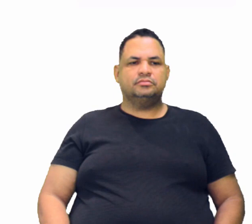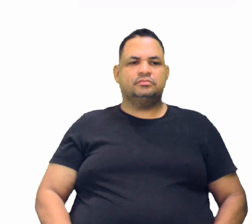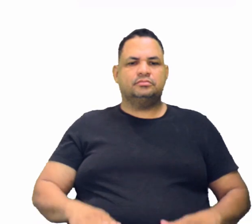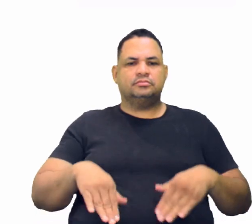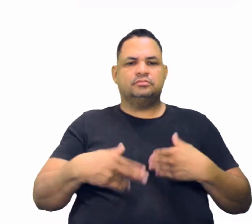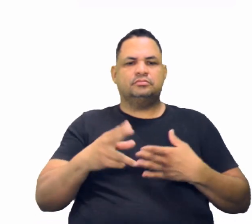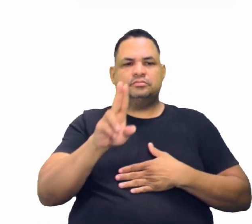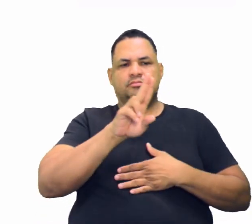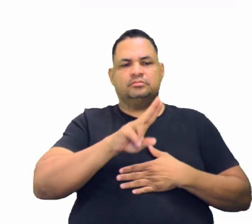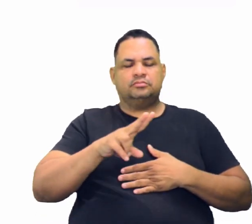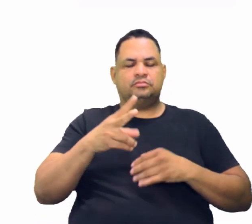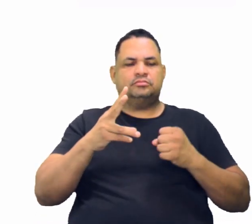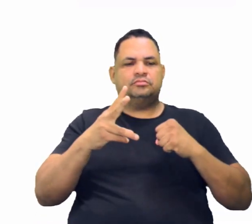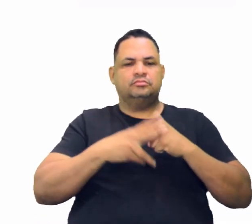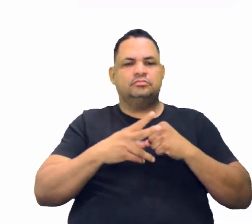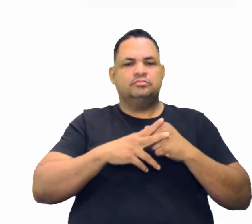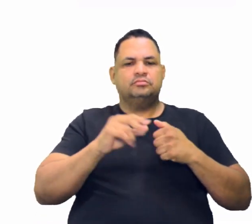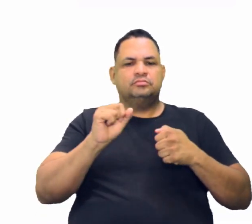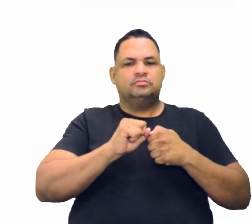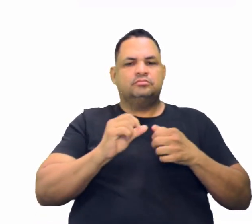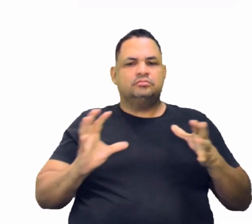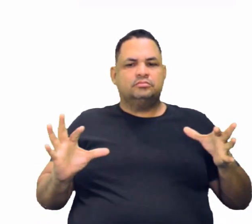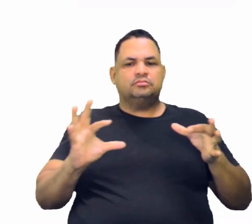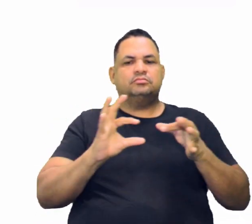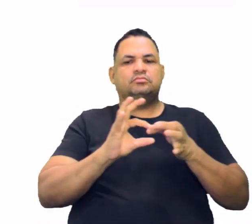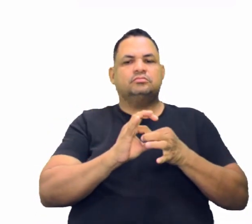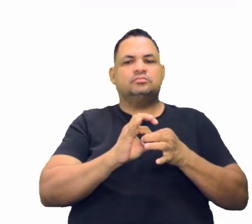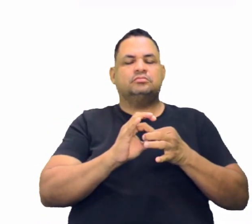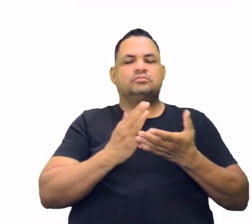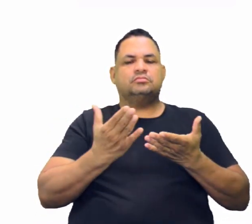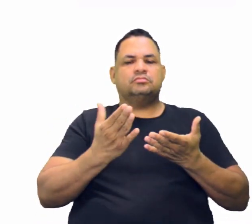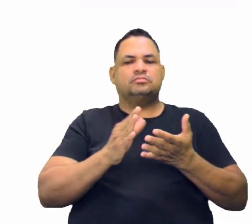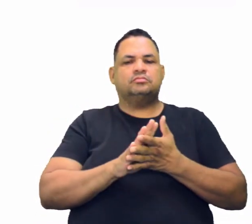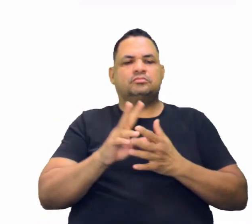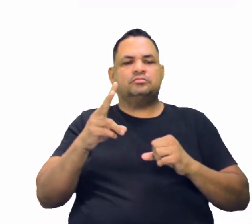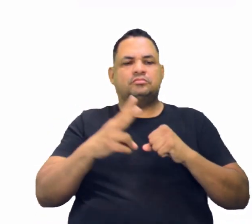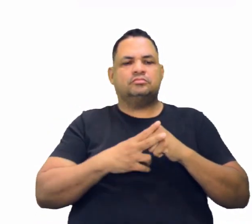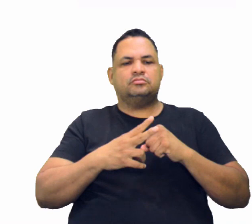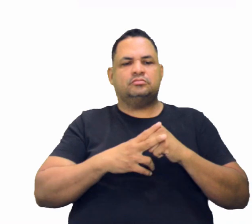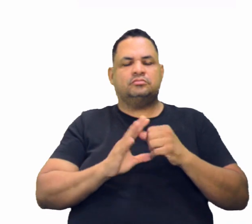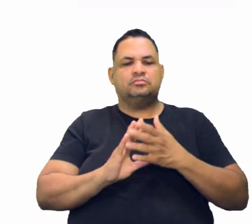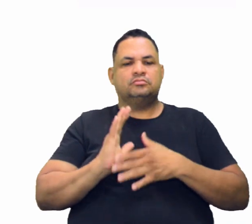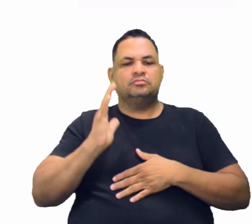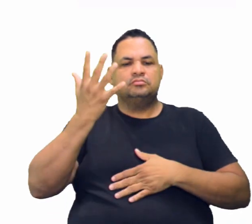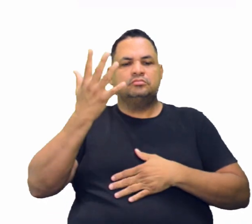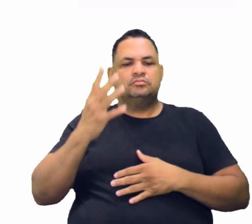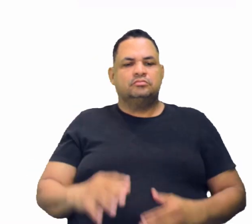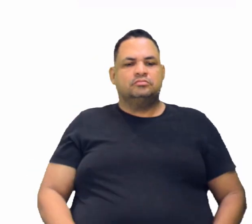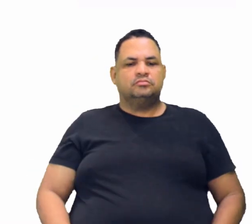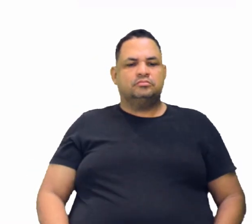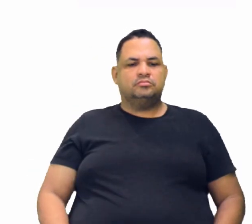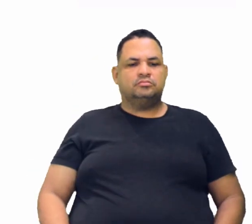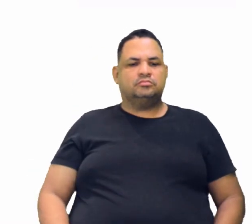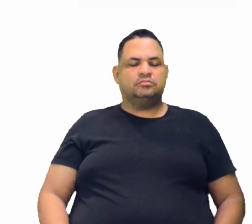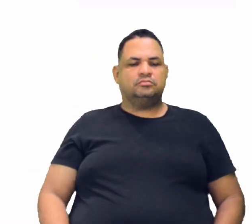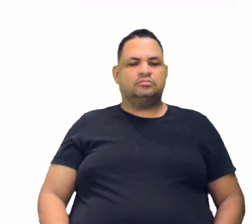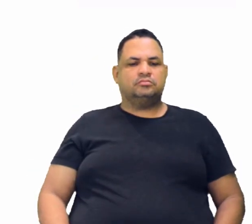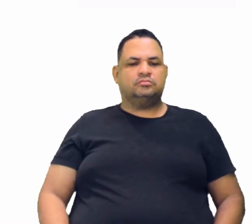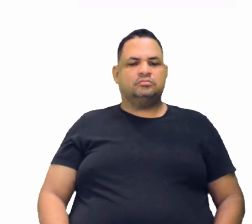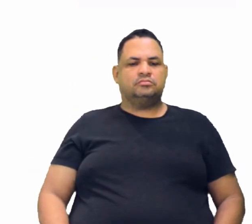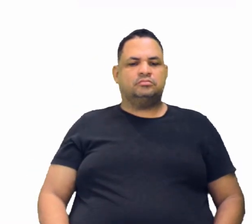Quando usamos o verbo fazer associado a outro verbo indicando o tempo. Ó, como verbo